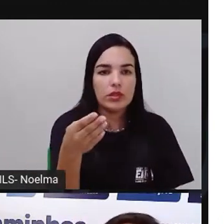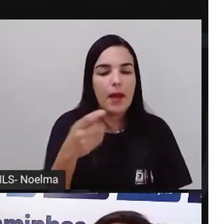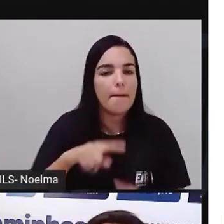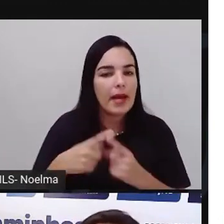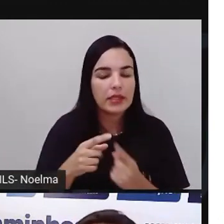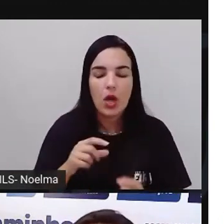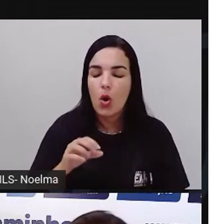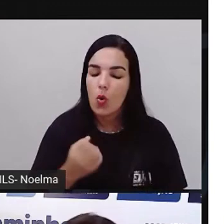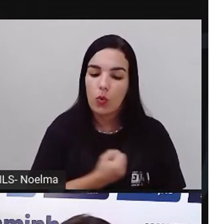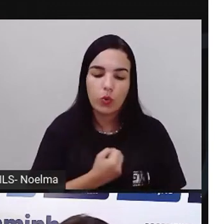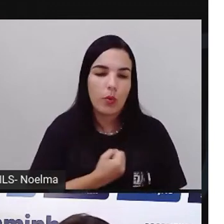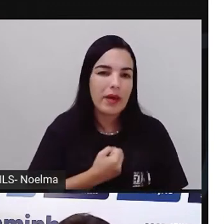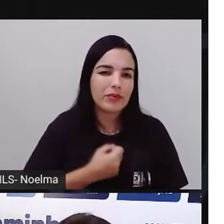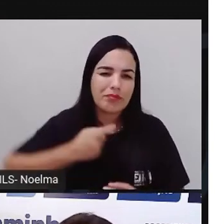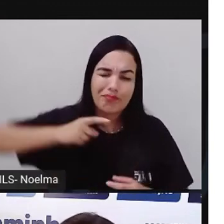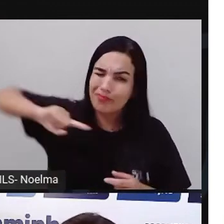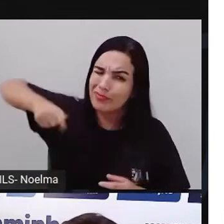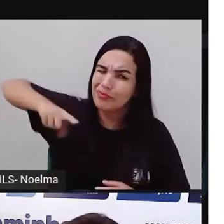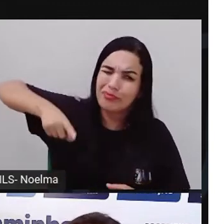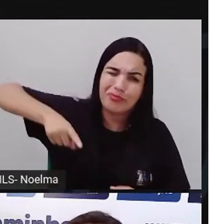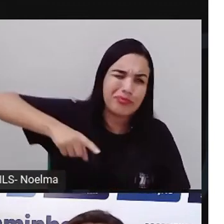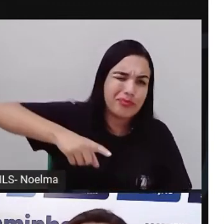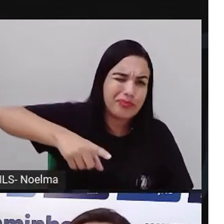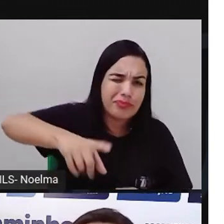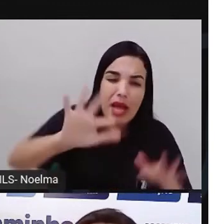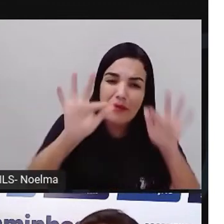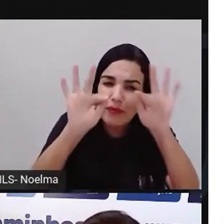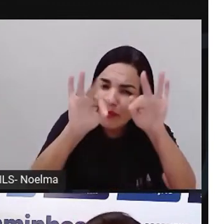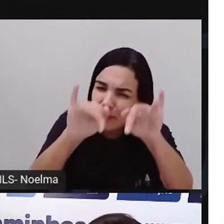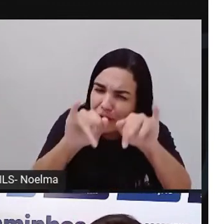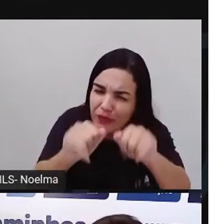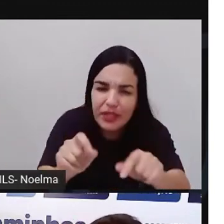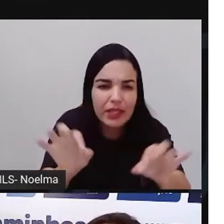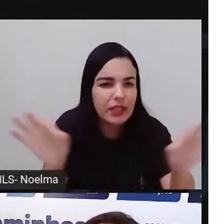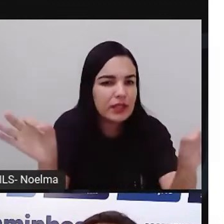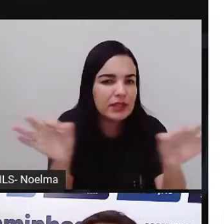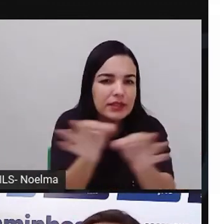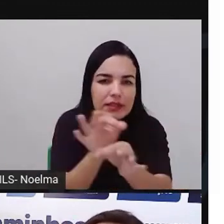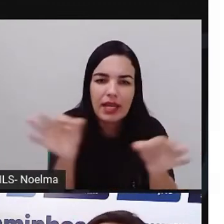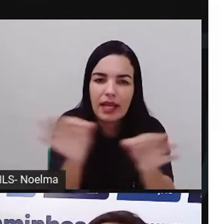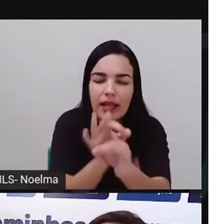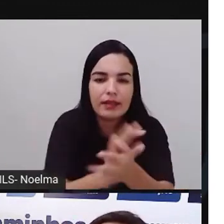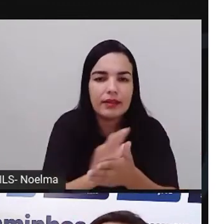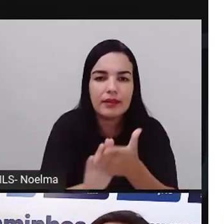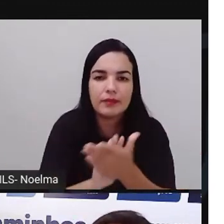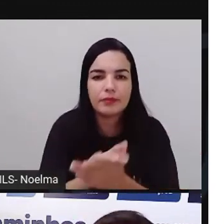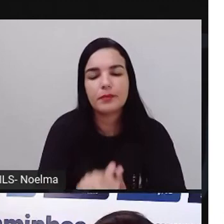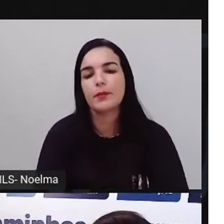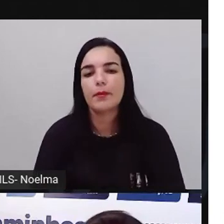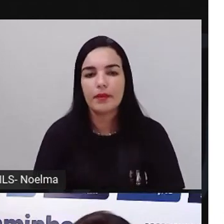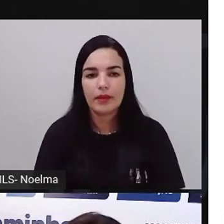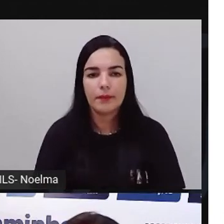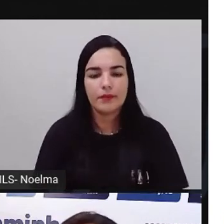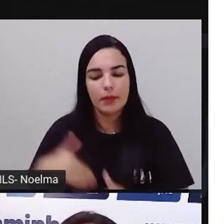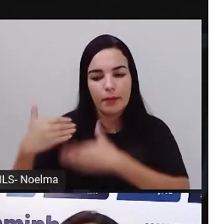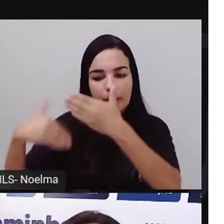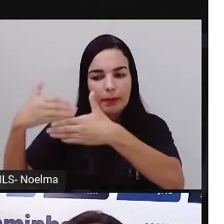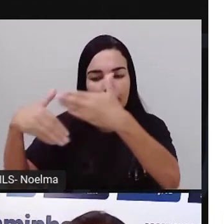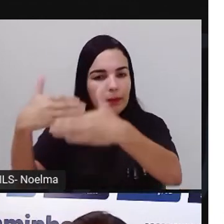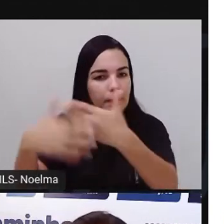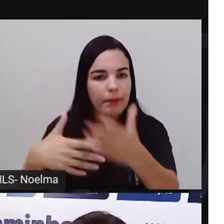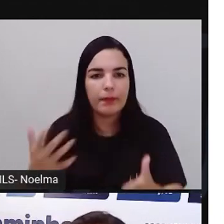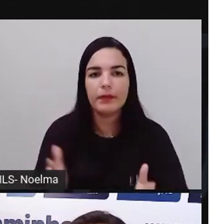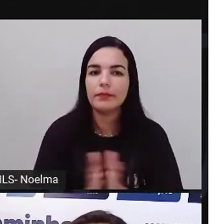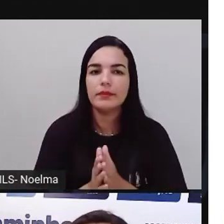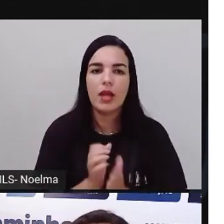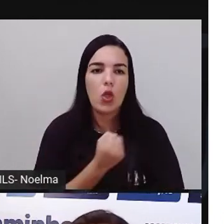infinitos. Então, depois da classe dos bilhões, vem ainda a classe dos trilhões e assim por diante, né? Dependendo aí